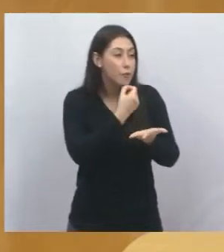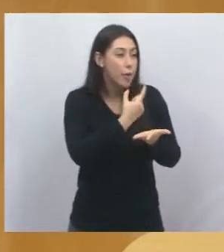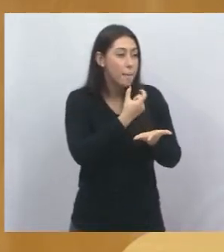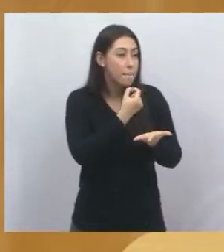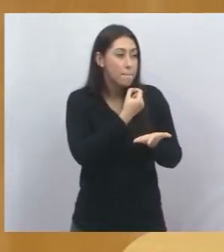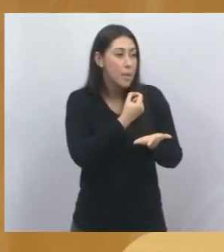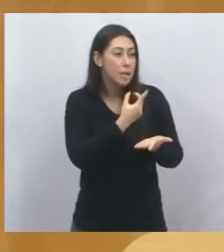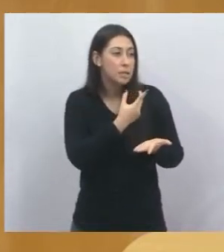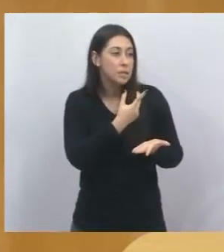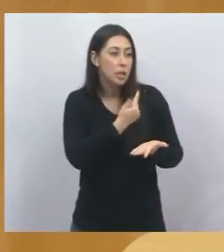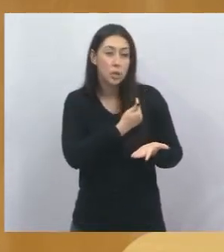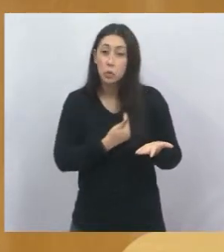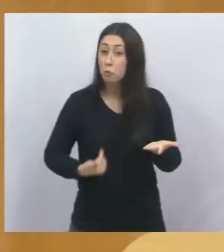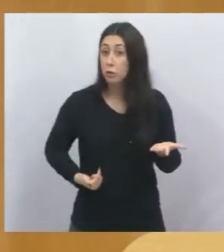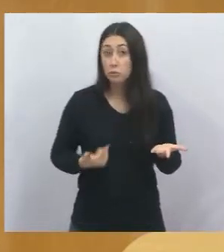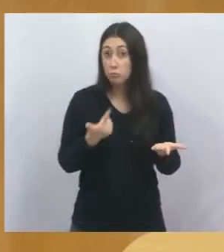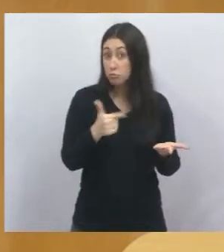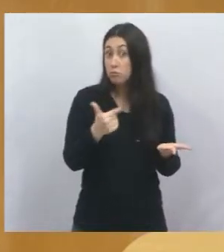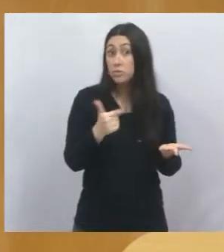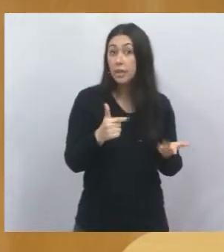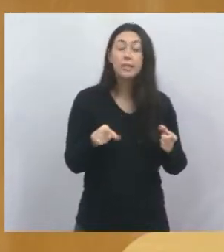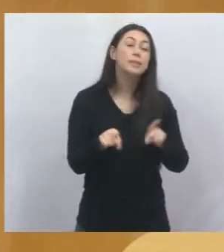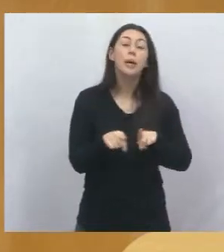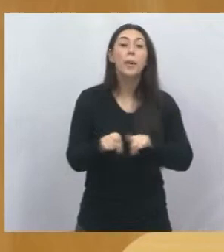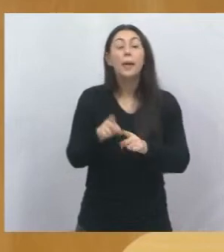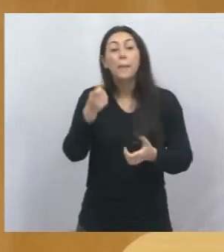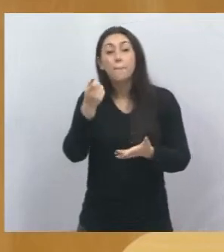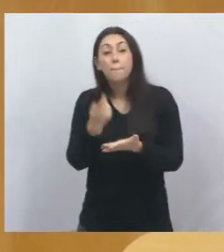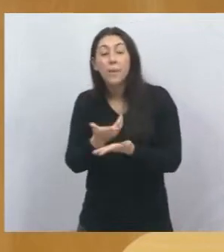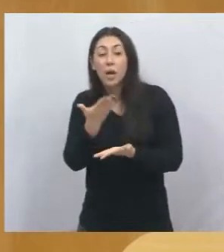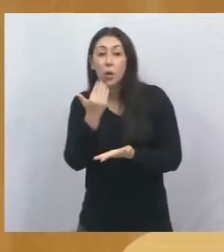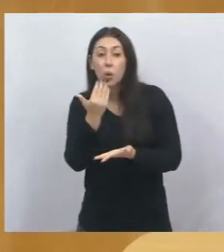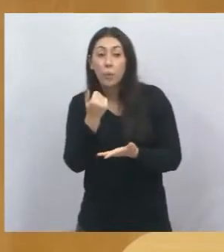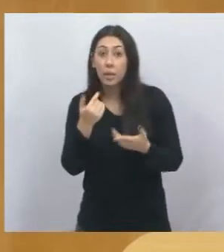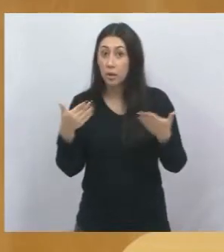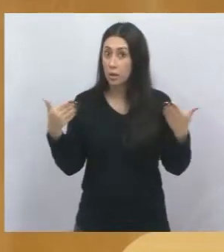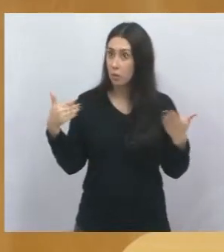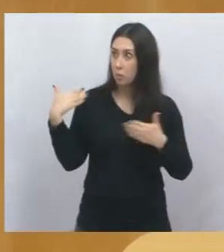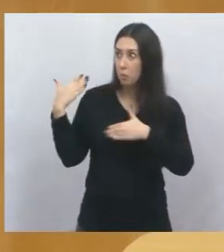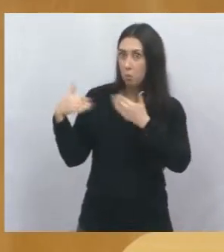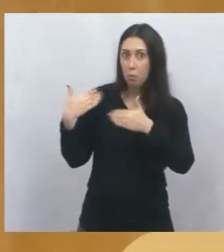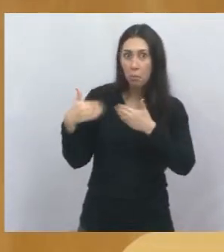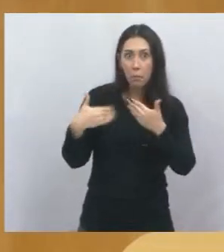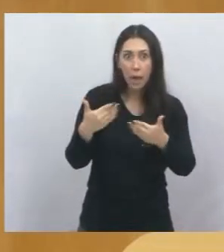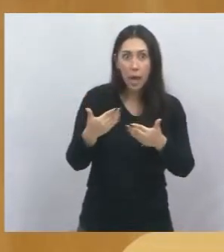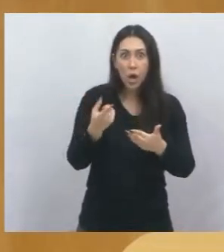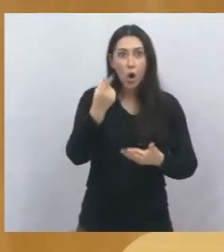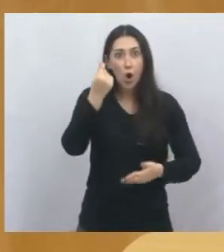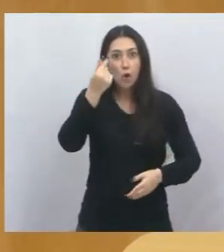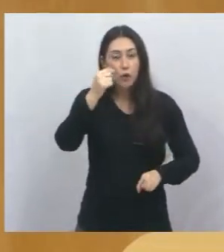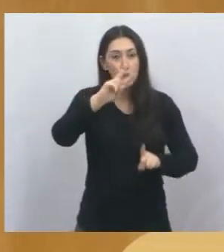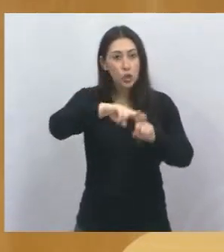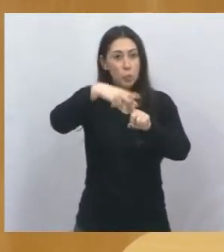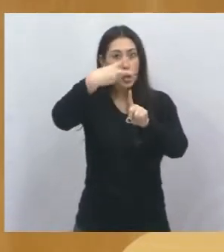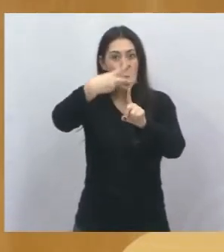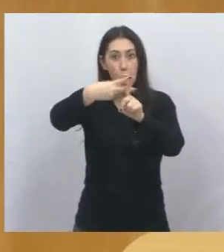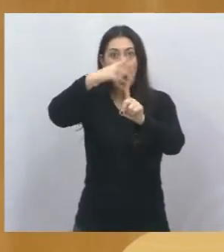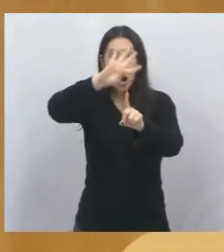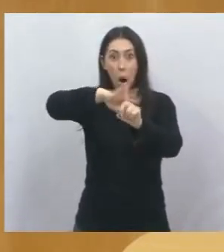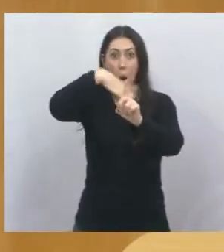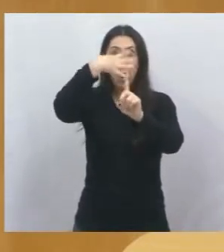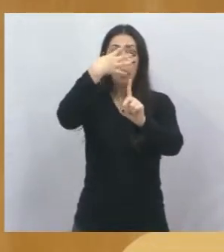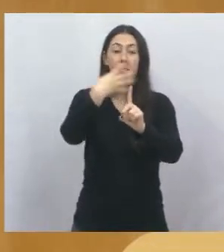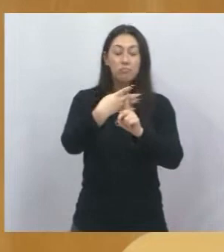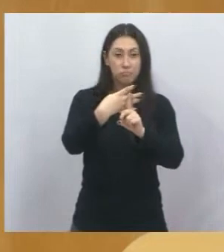não tem, para pagar a alimentação, que nos últimos anos duplicou, quadruplicou de preços em